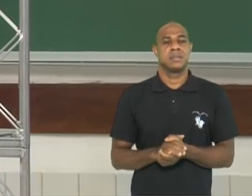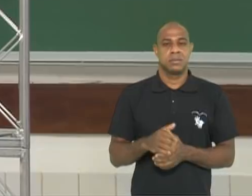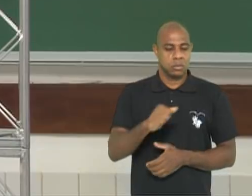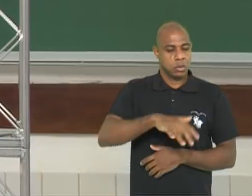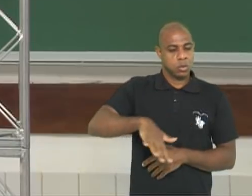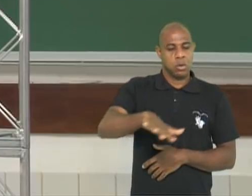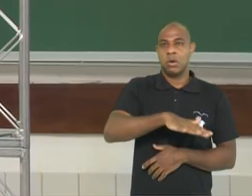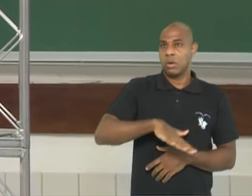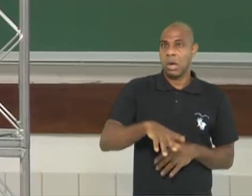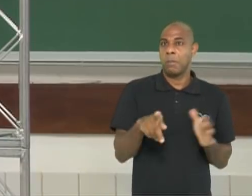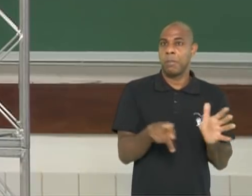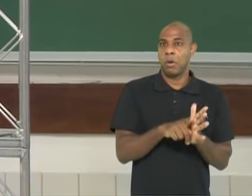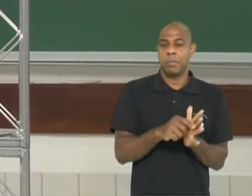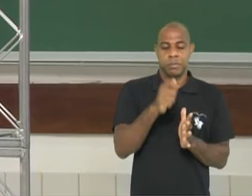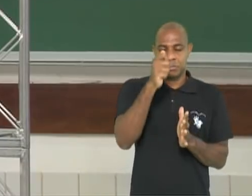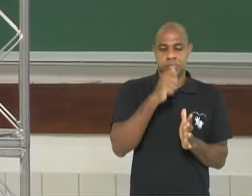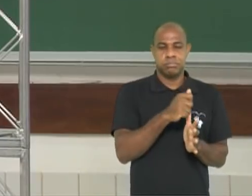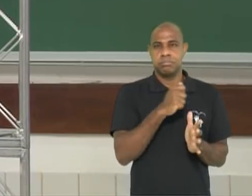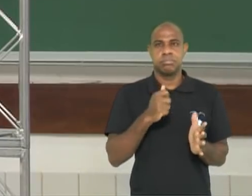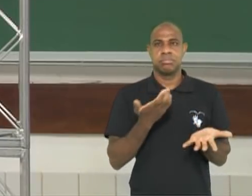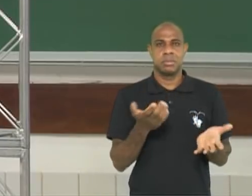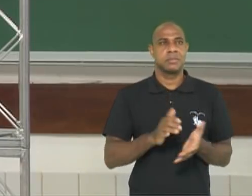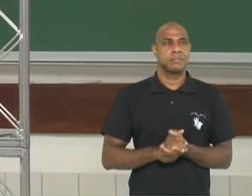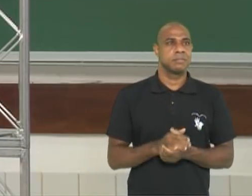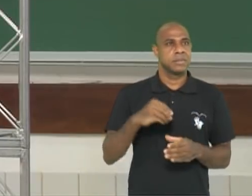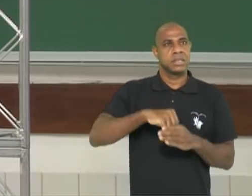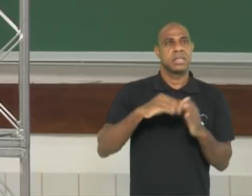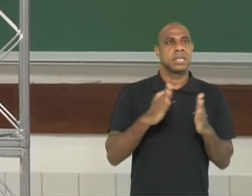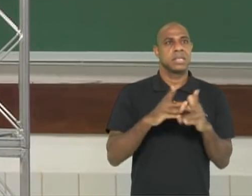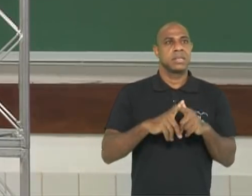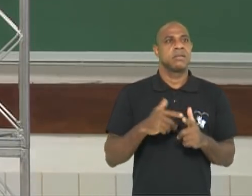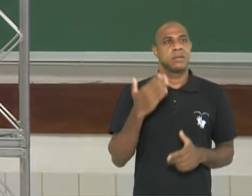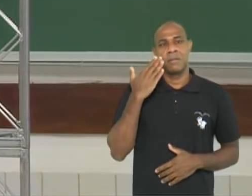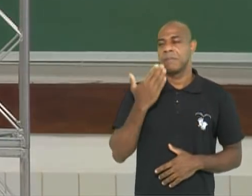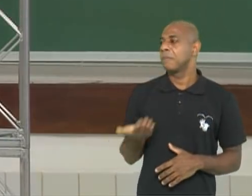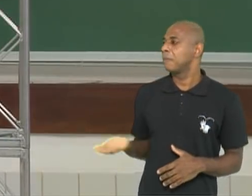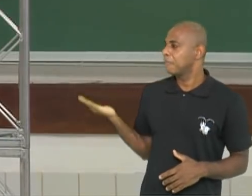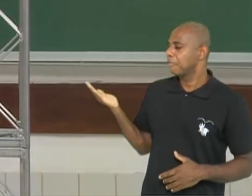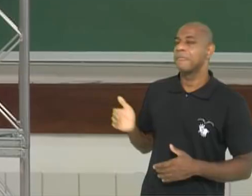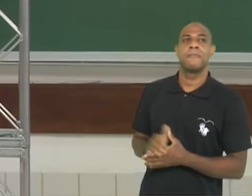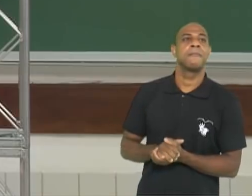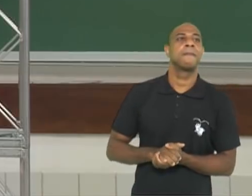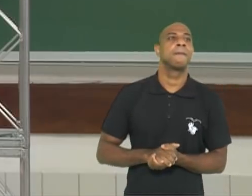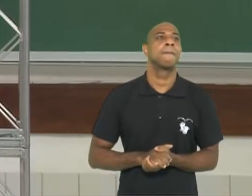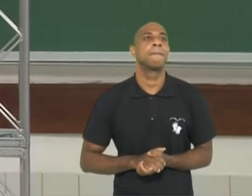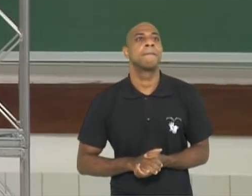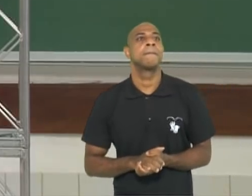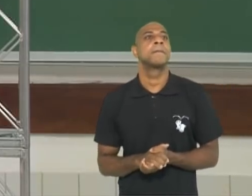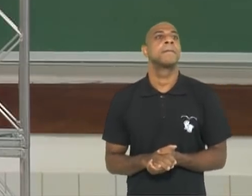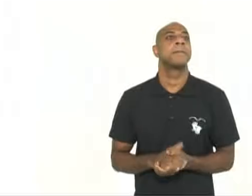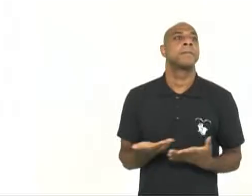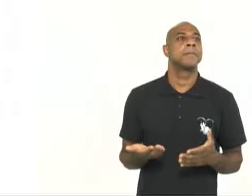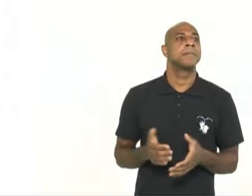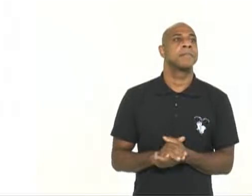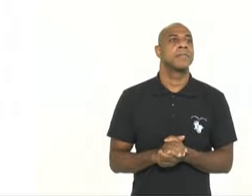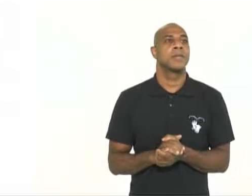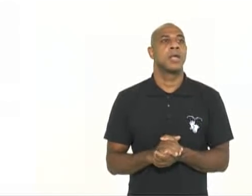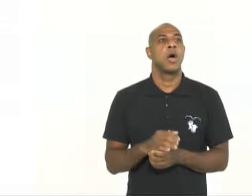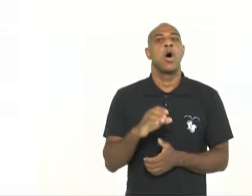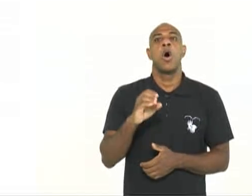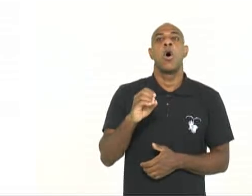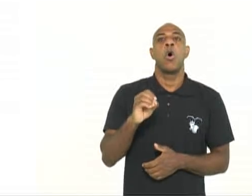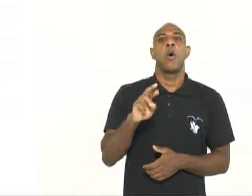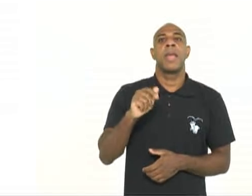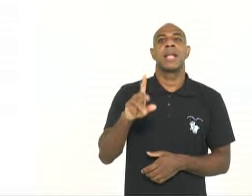local sagrado, dentro do mosteiro, dentro da igreja. A insistência do trabalho manual, o professor Roberto explicou, a oração de São Bento era também uma